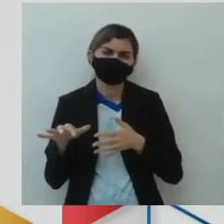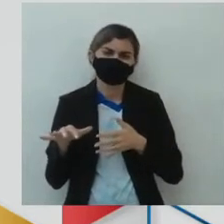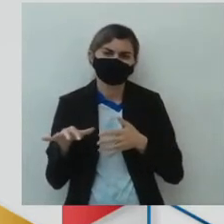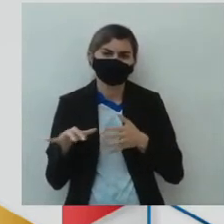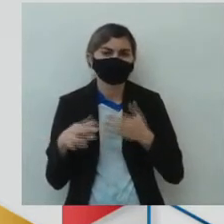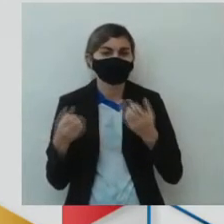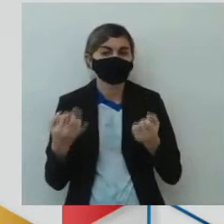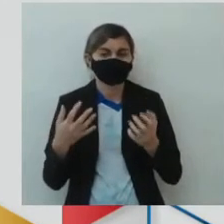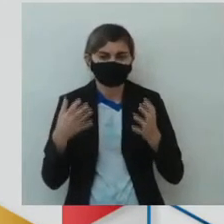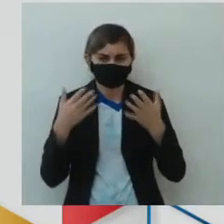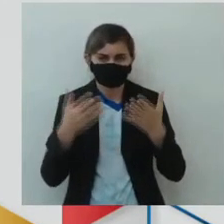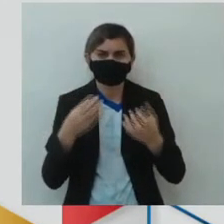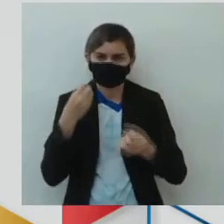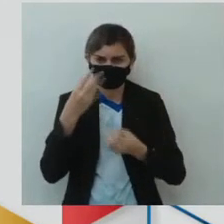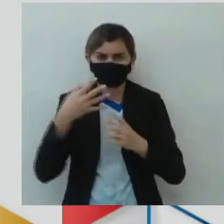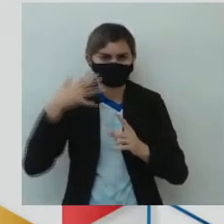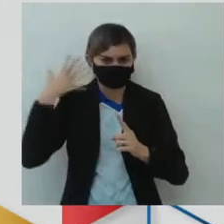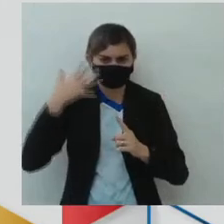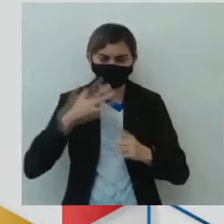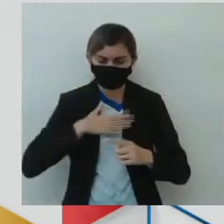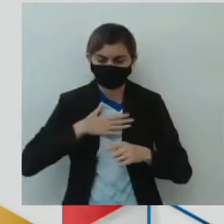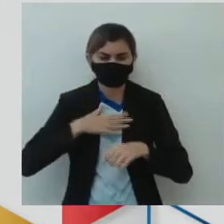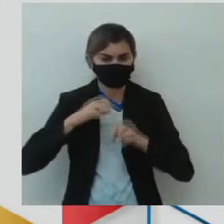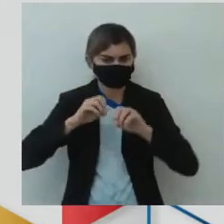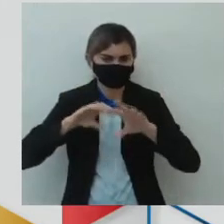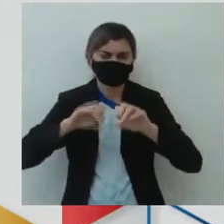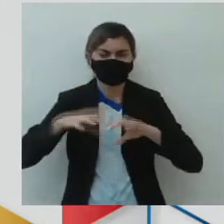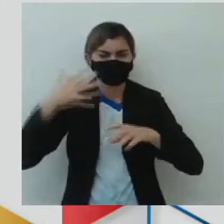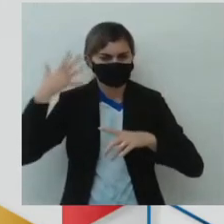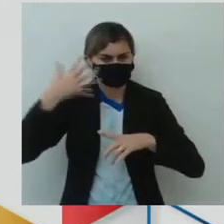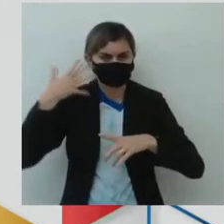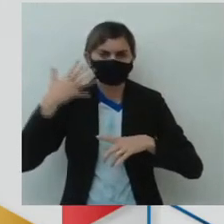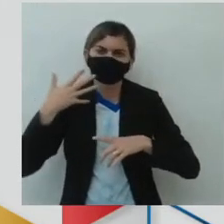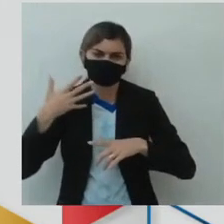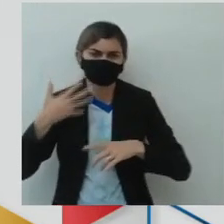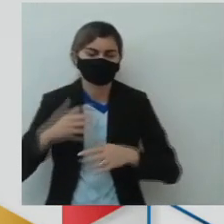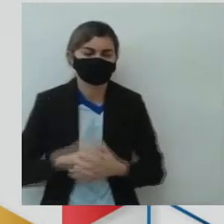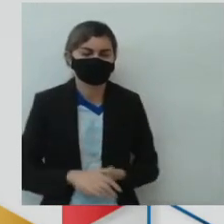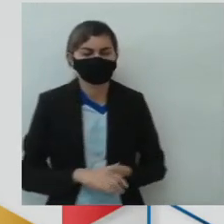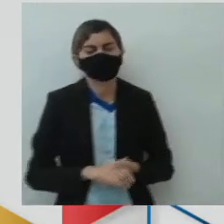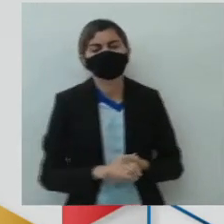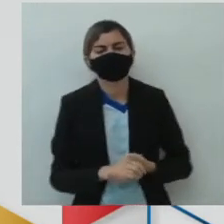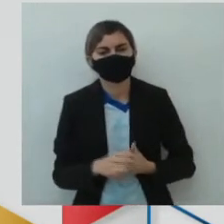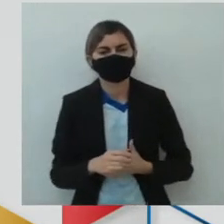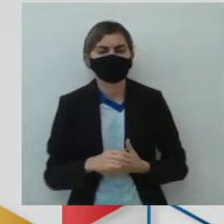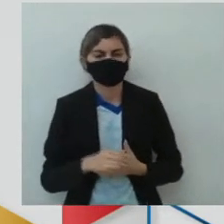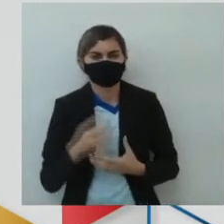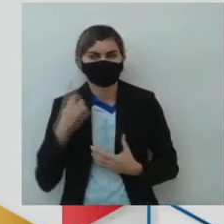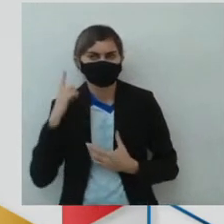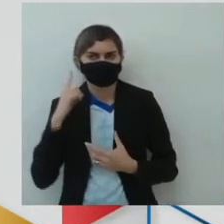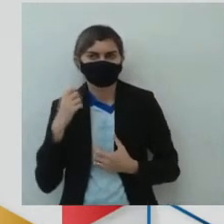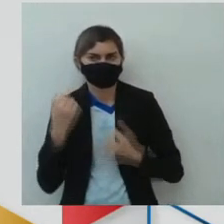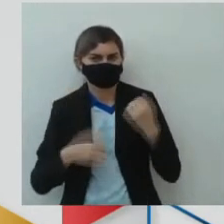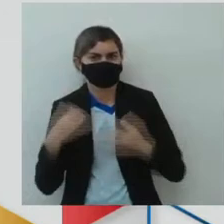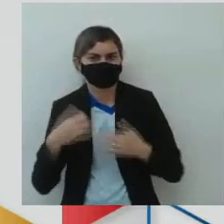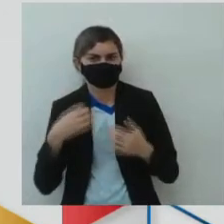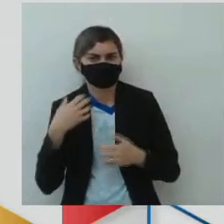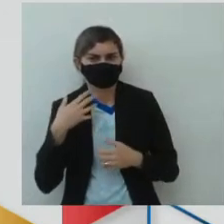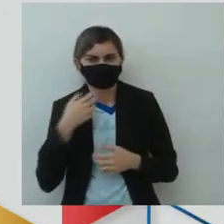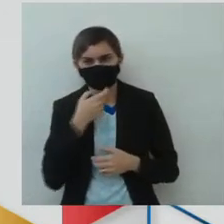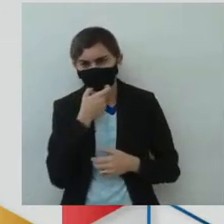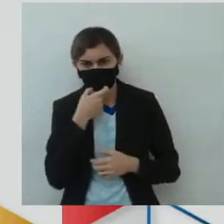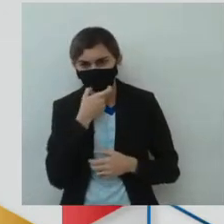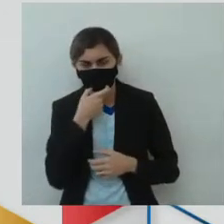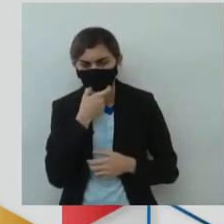não é quando você está dando discurso vivem na Spin dando um grupo de speedlight que forma a